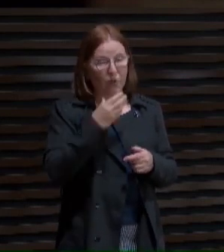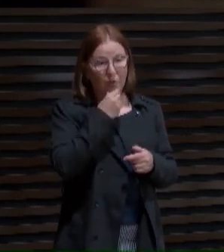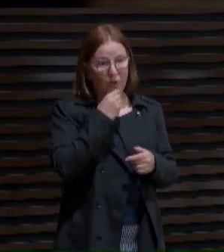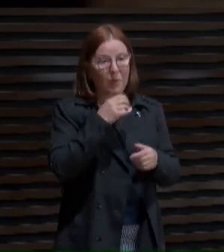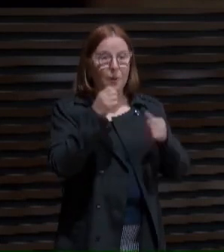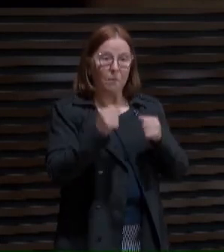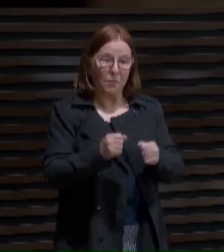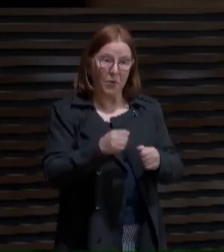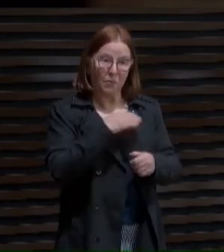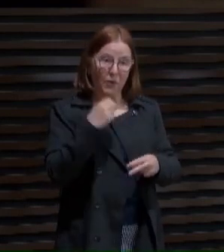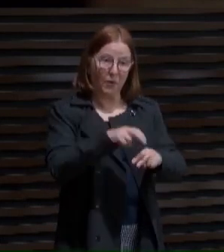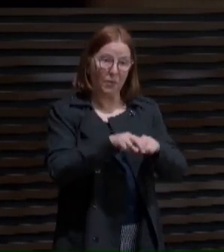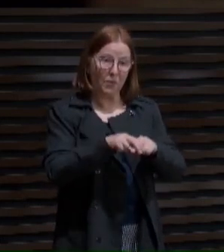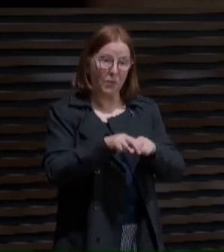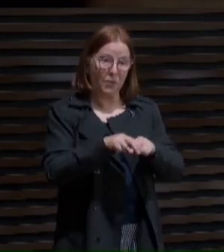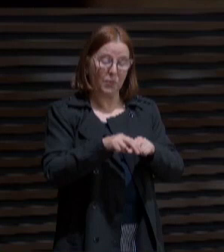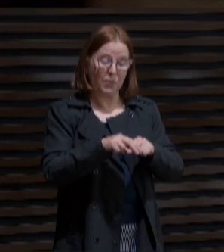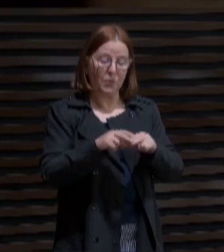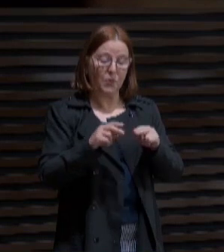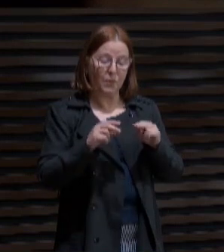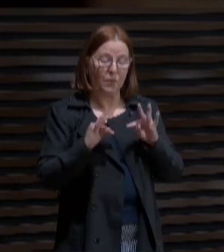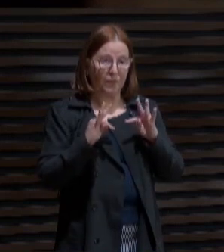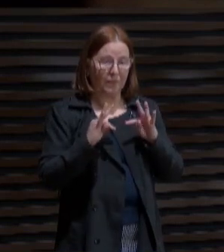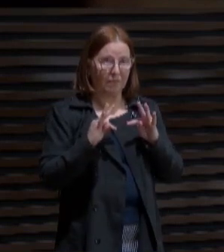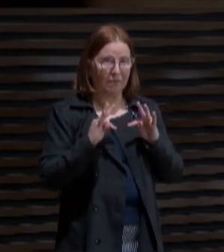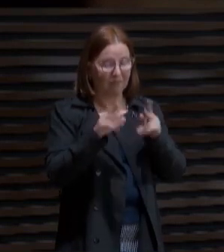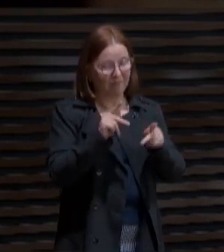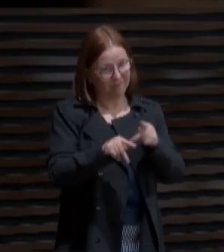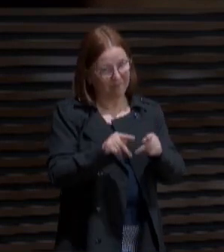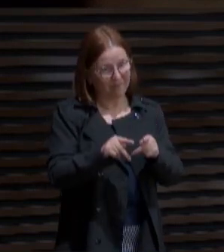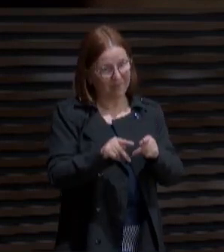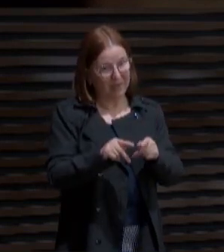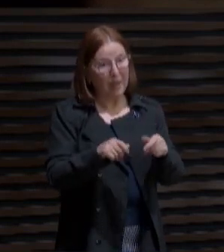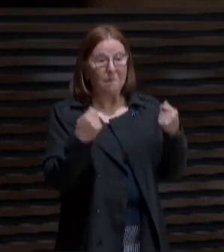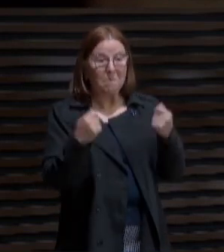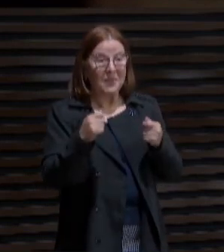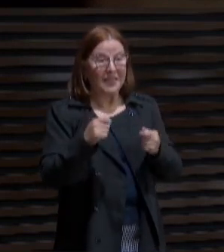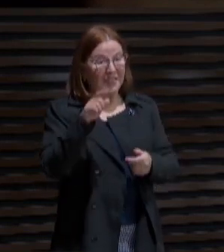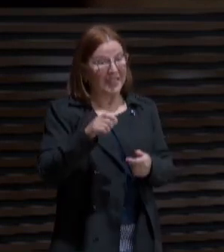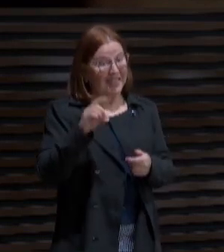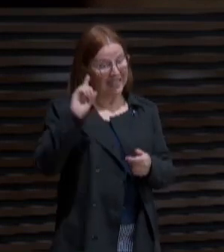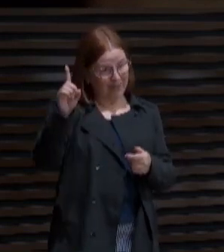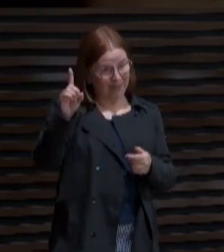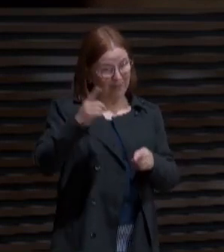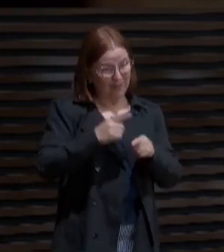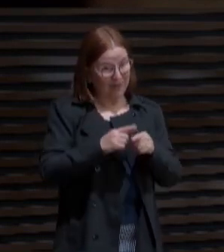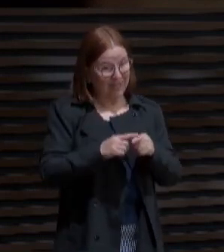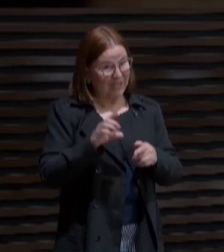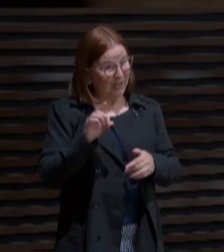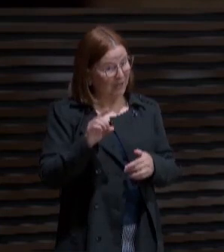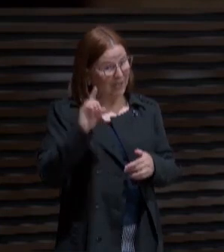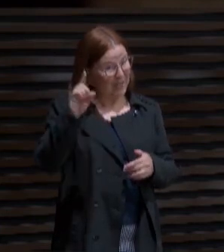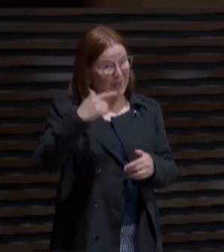ser Deus, porque somente Deus é totalmente sem pecado. É aí que entra